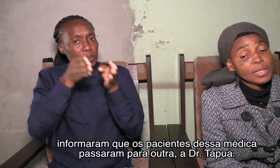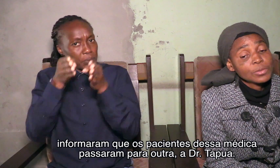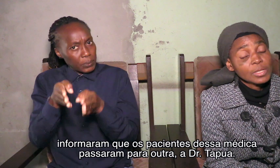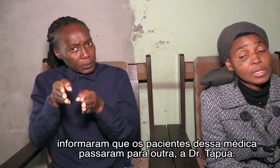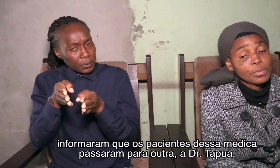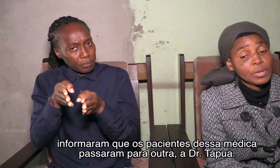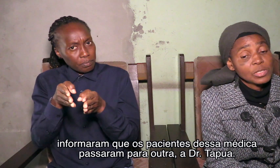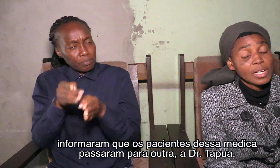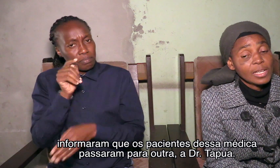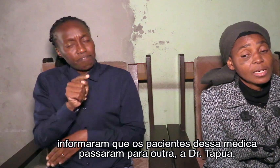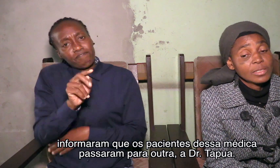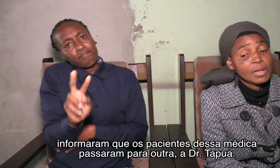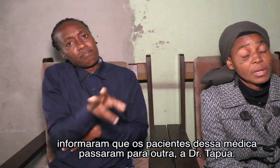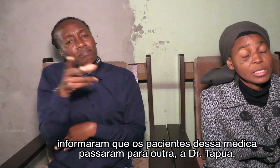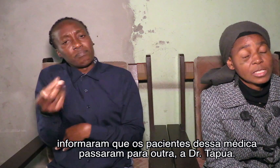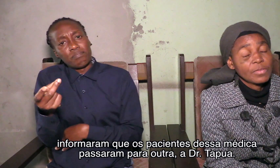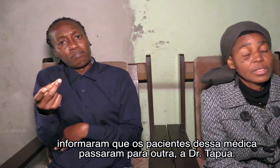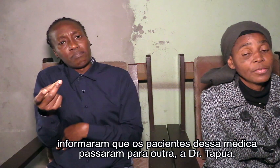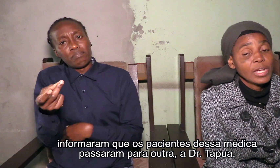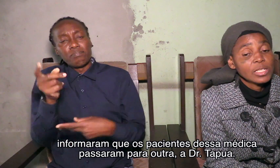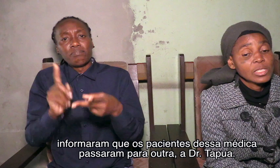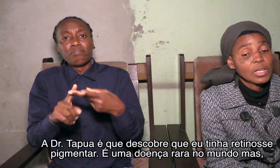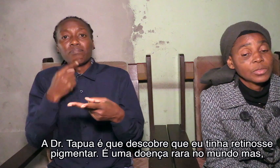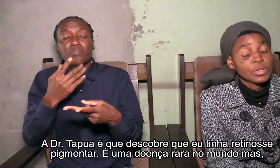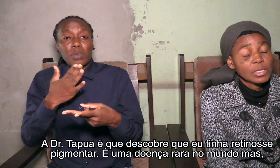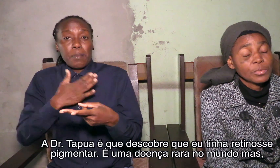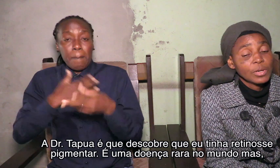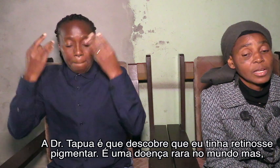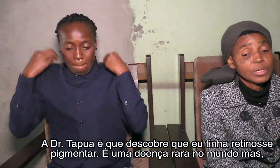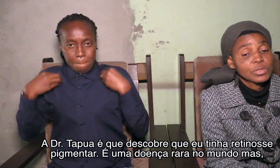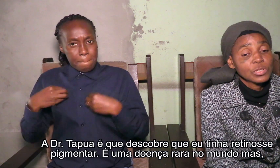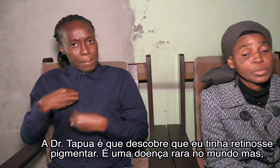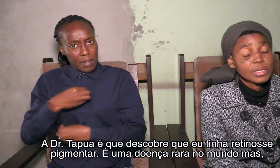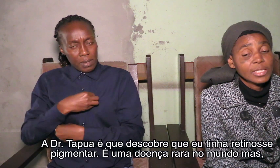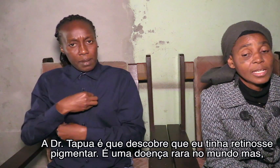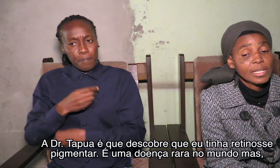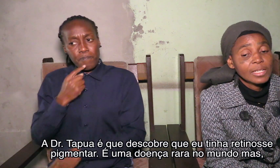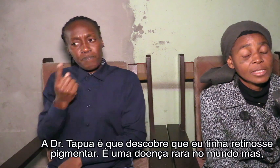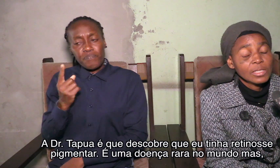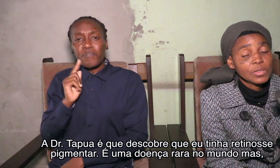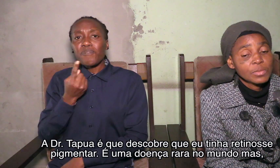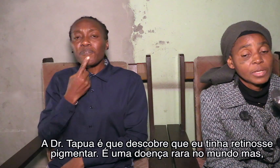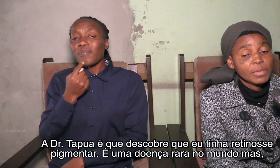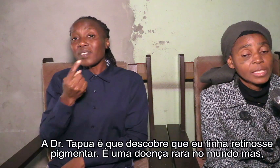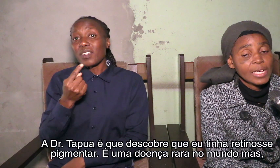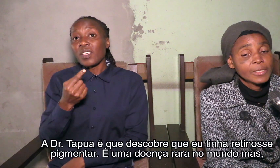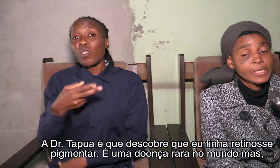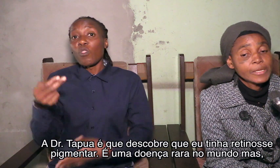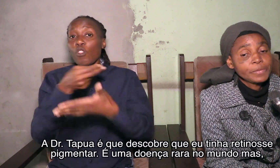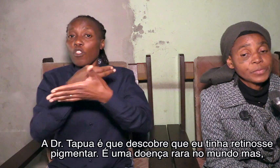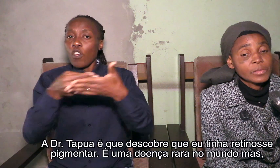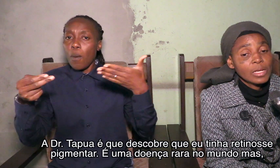passaram para a doutora Tapua. Acho que a minha médica estava de férias, então a doutora Tapua é quando descobre que tinha retinose